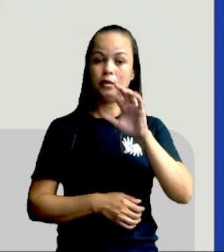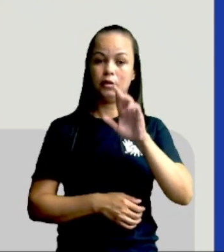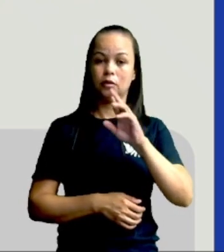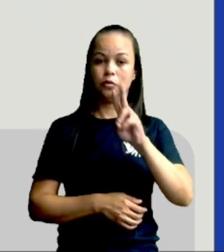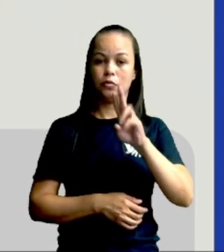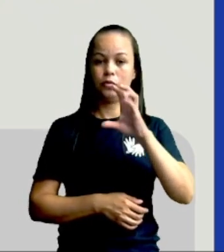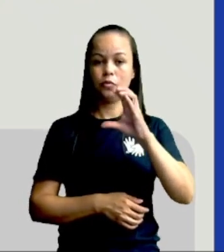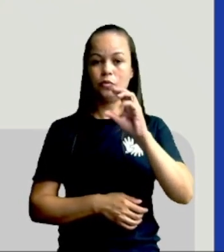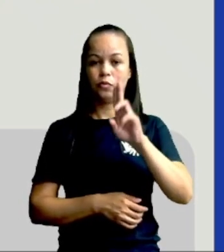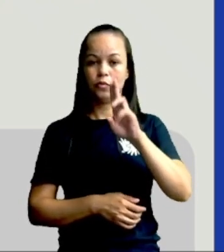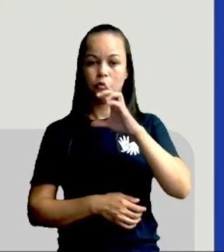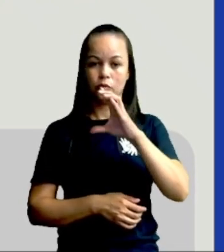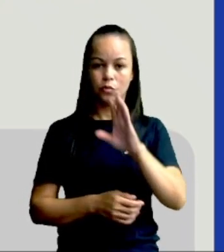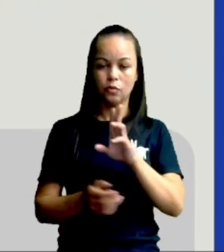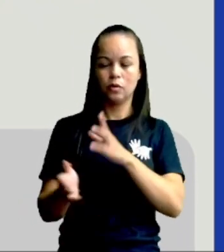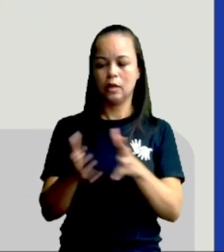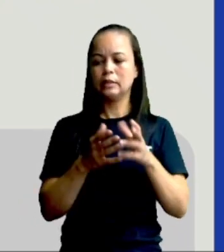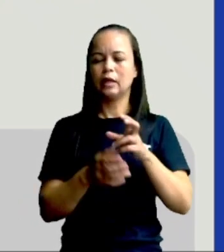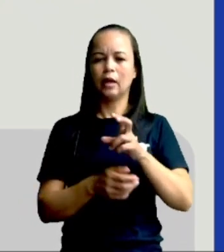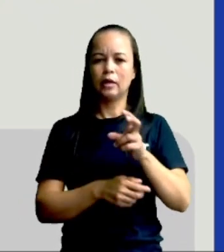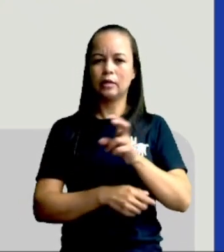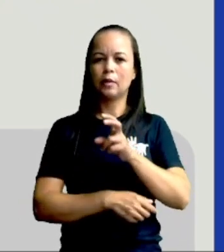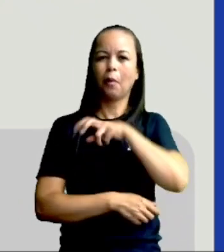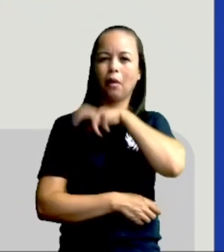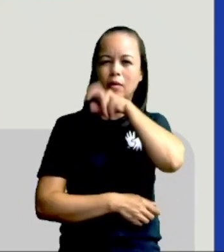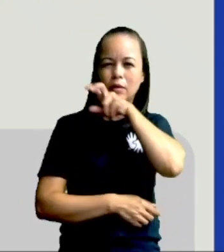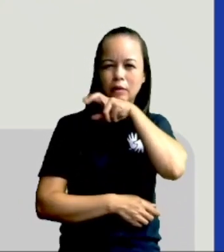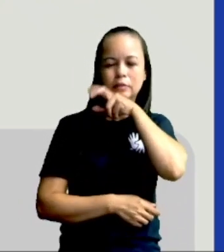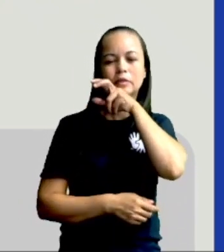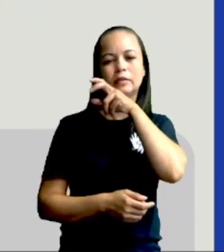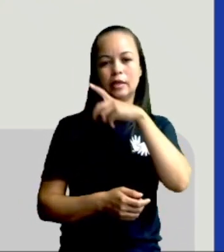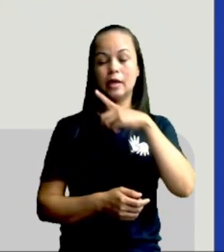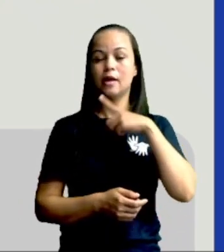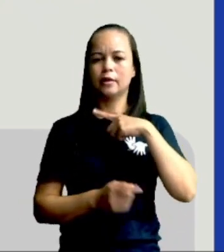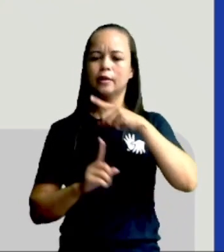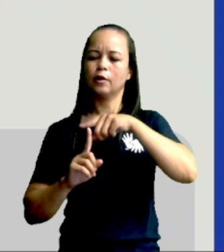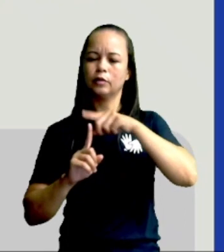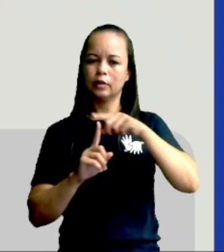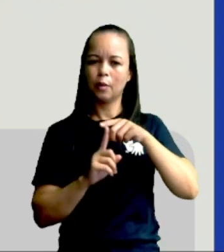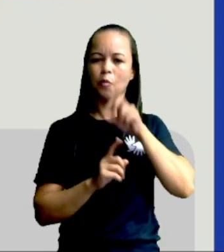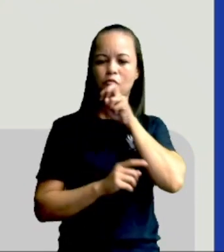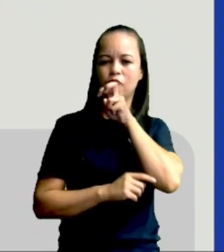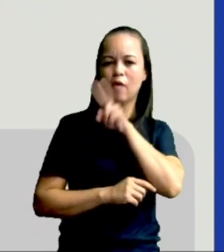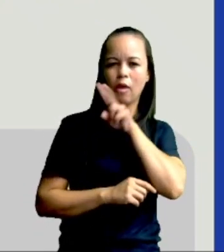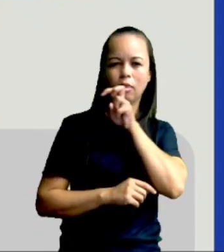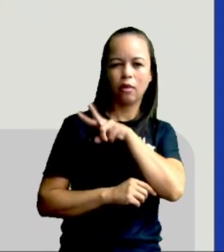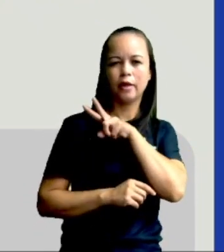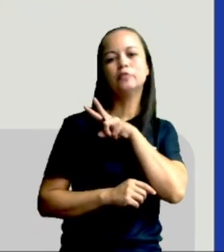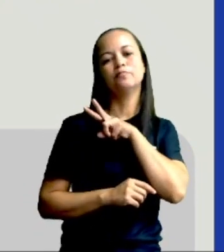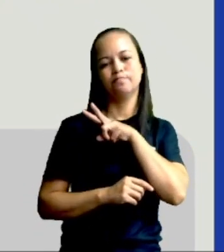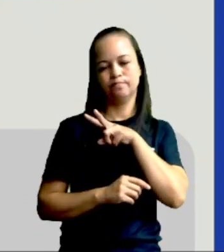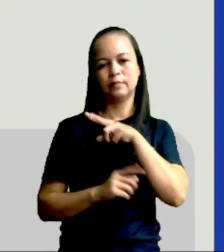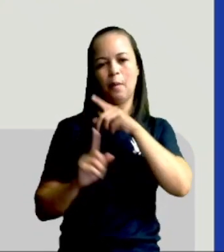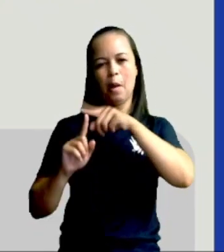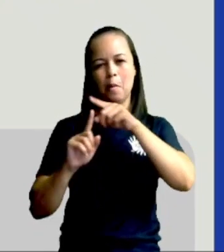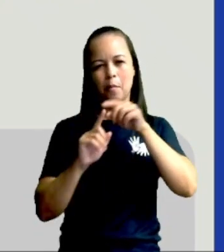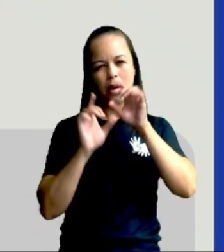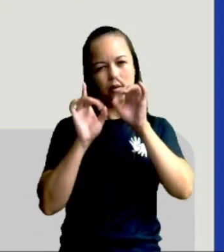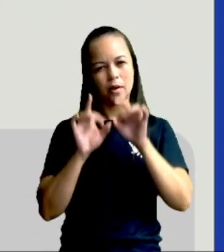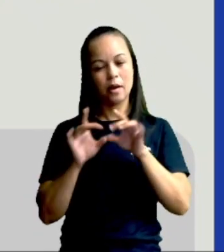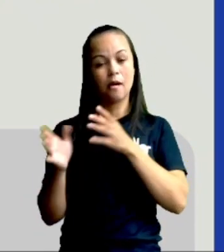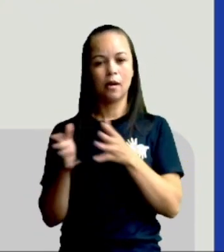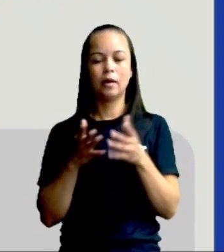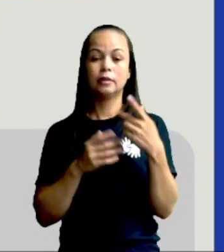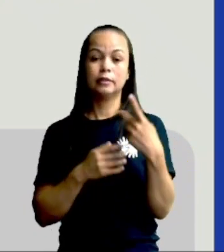cobras peçonhentas, são serpentes peçonhentas que possuem um tipo de veneno específico. Cada veneno que ela